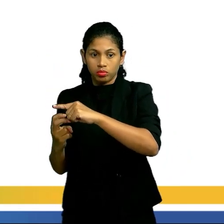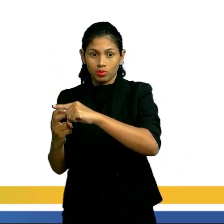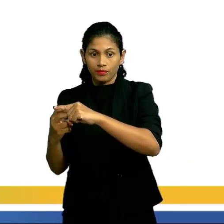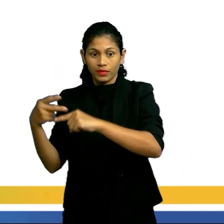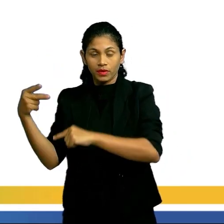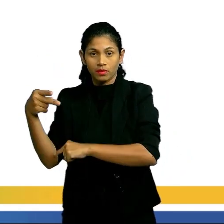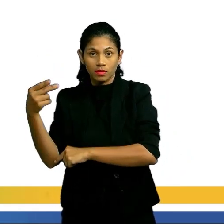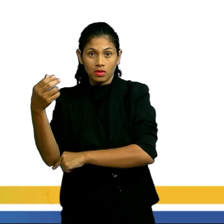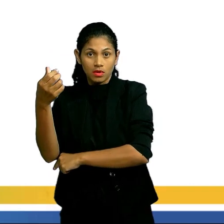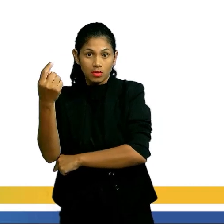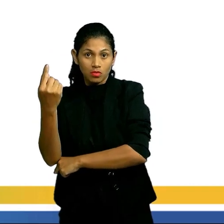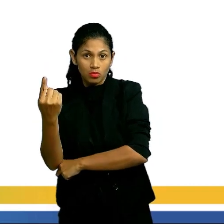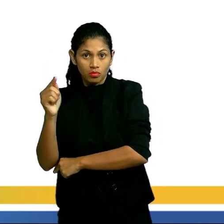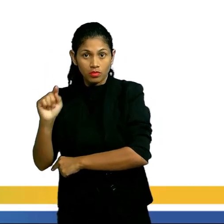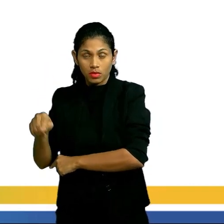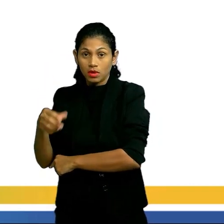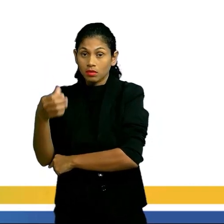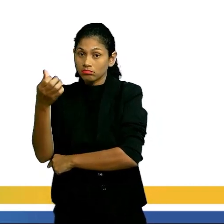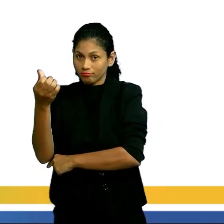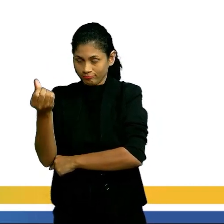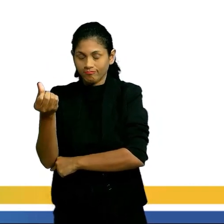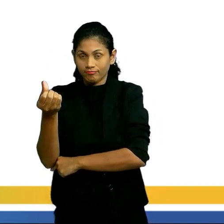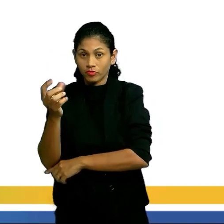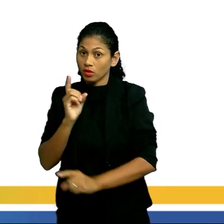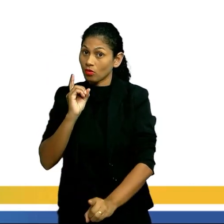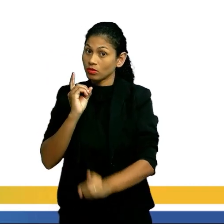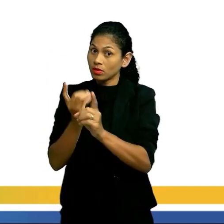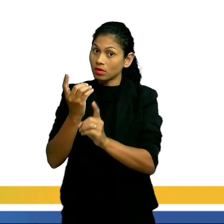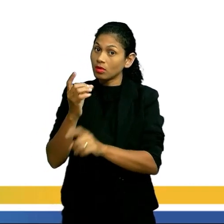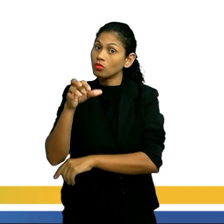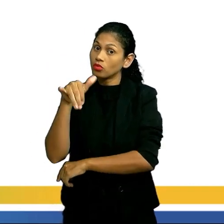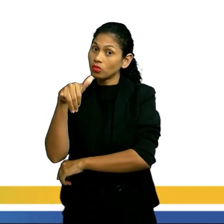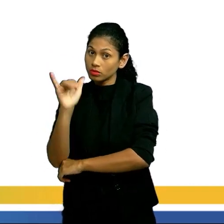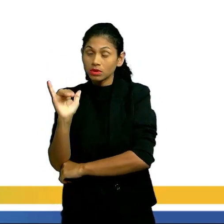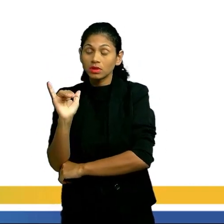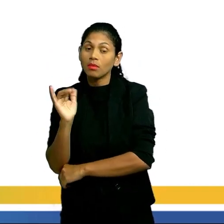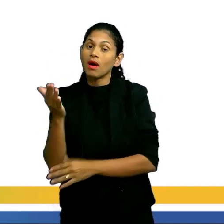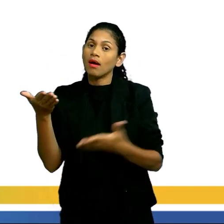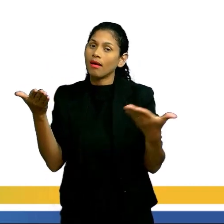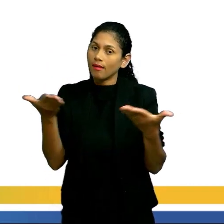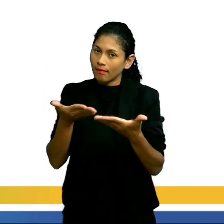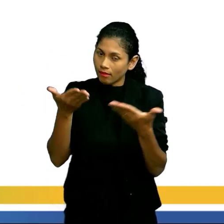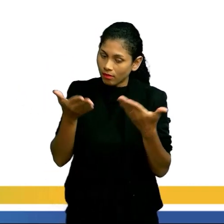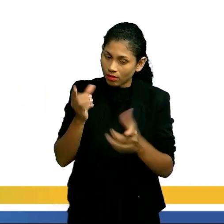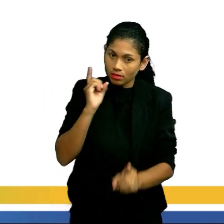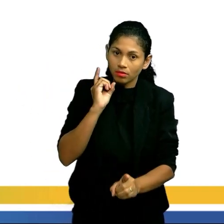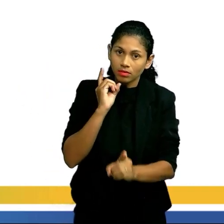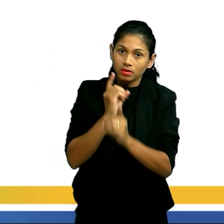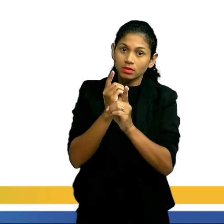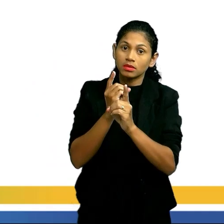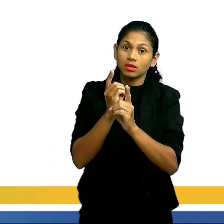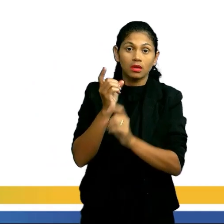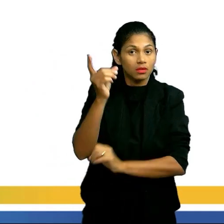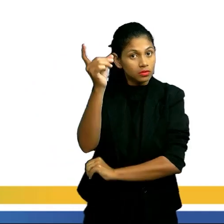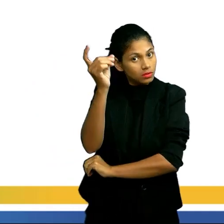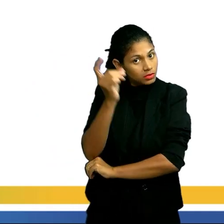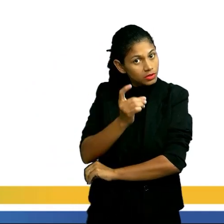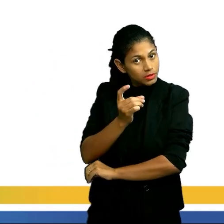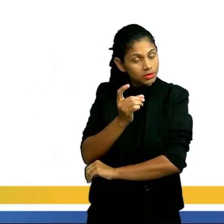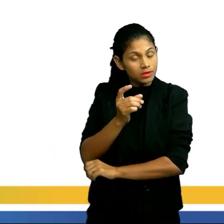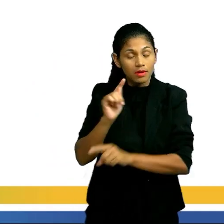bom? Agora que a gente encontrou o y, vamos achar o valor de x, mas sem utilizar a parte